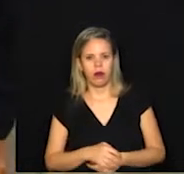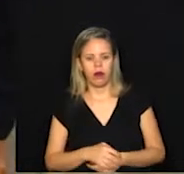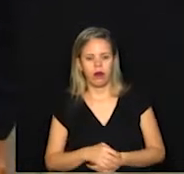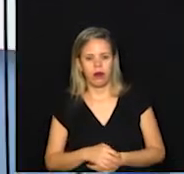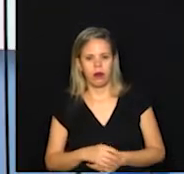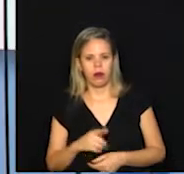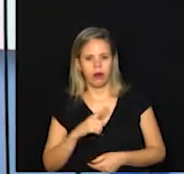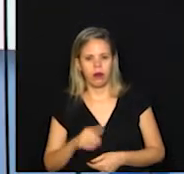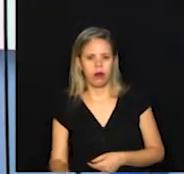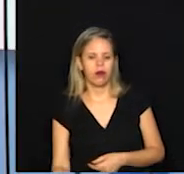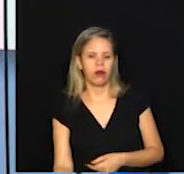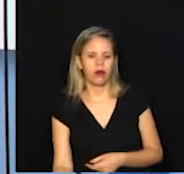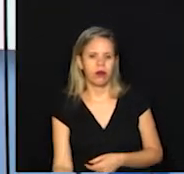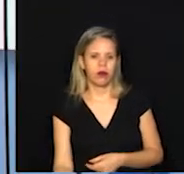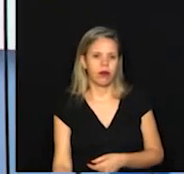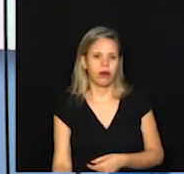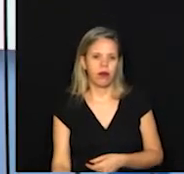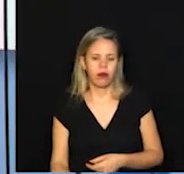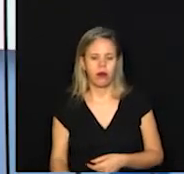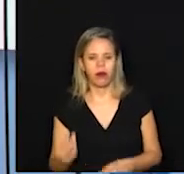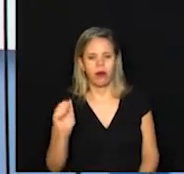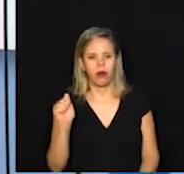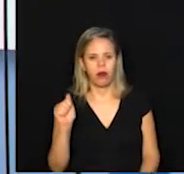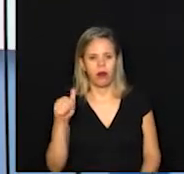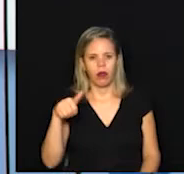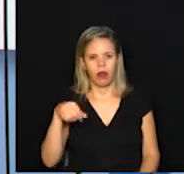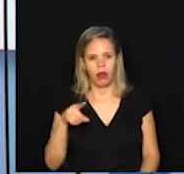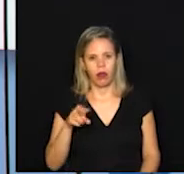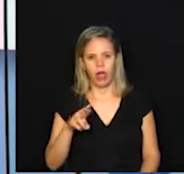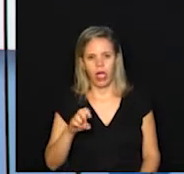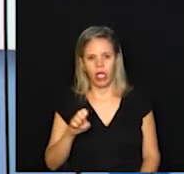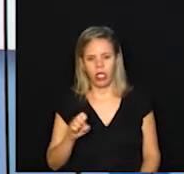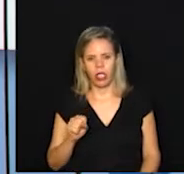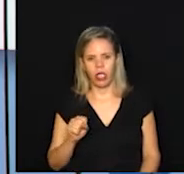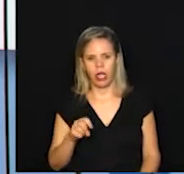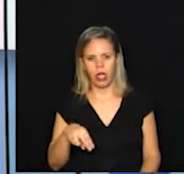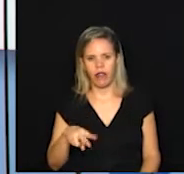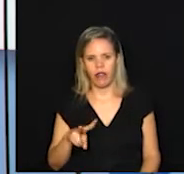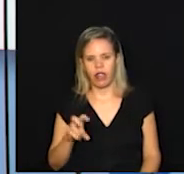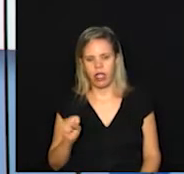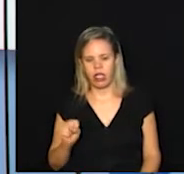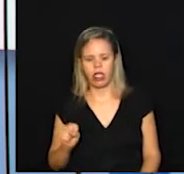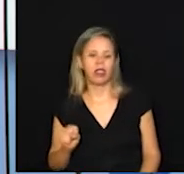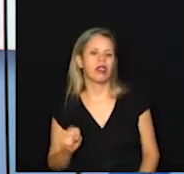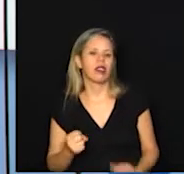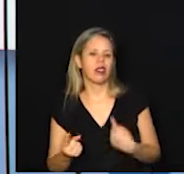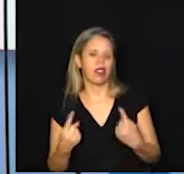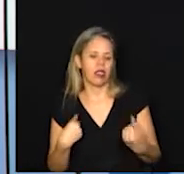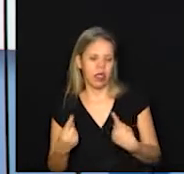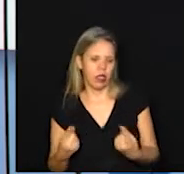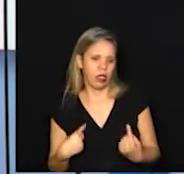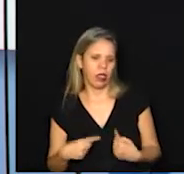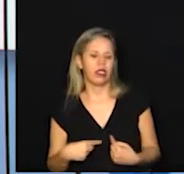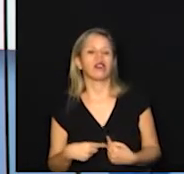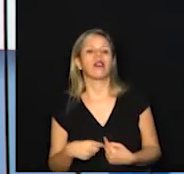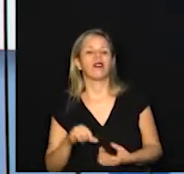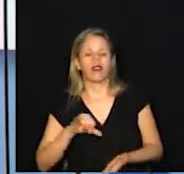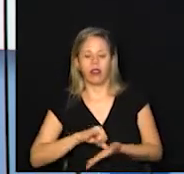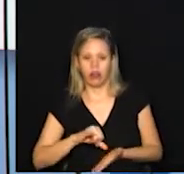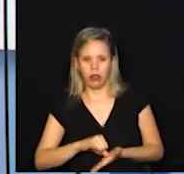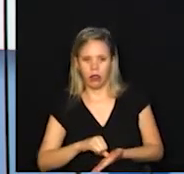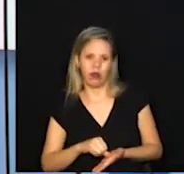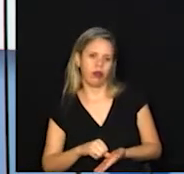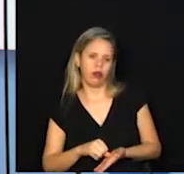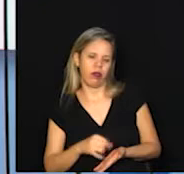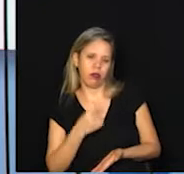nós teremos ali na região da Andrade Neves, no trecho entre a rua Barreto Leme, entre Andrade Neves e a 11 de